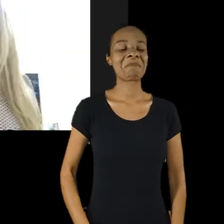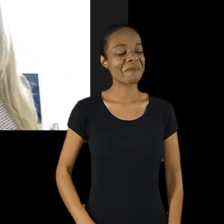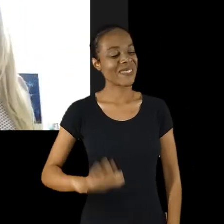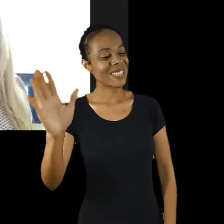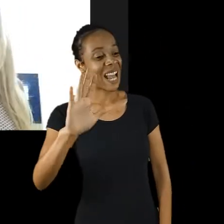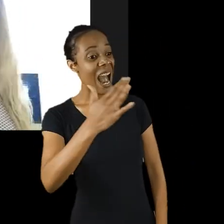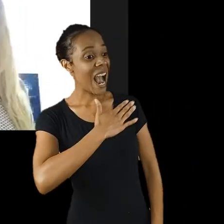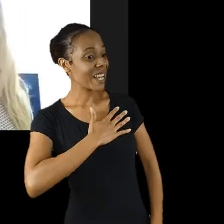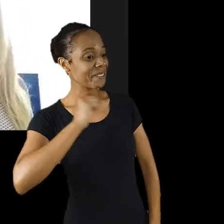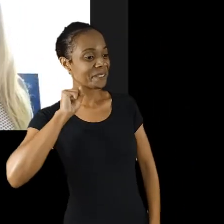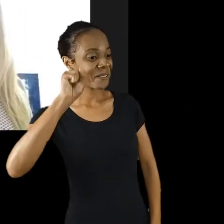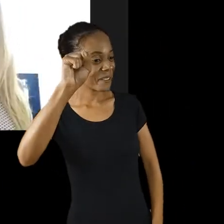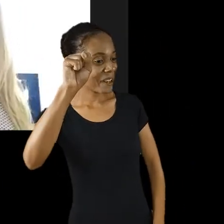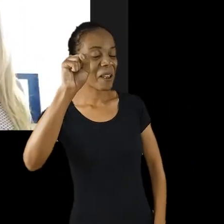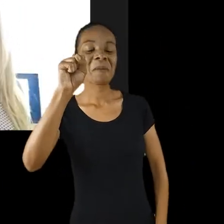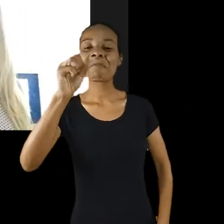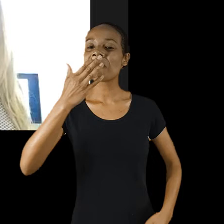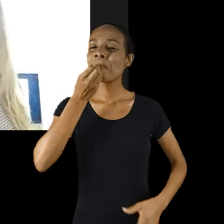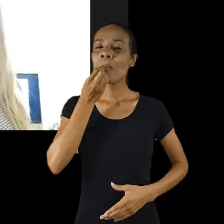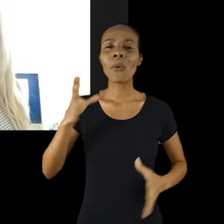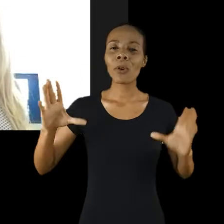Axé! Boa noite, minha gente.